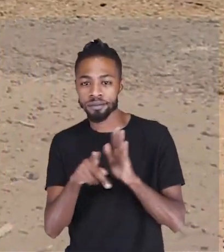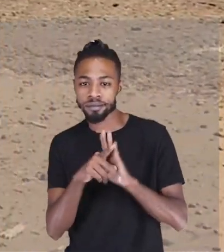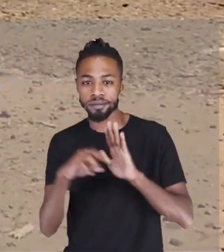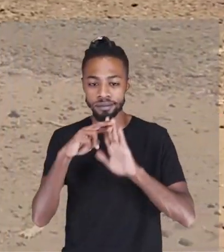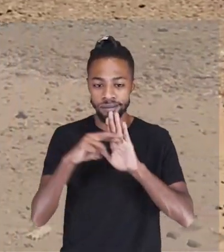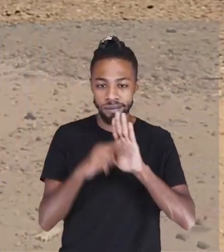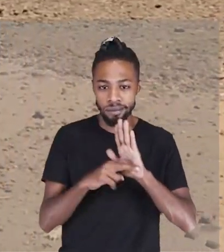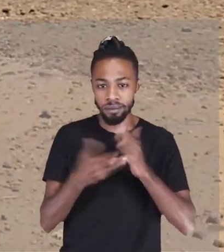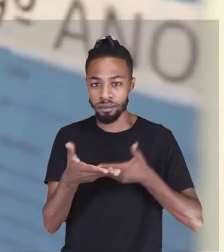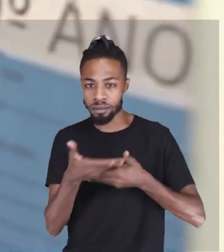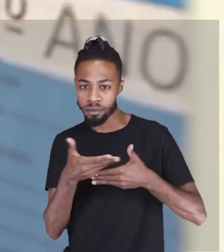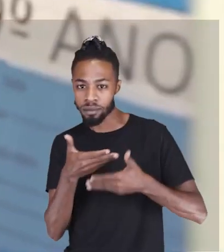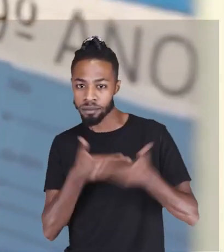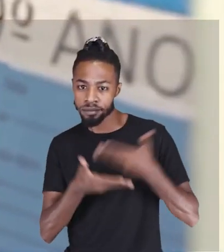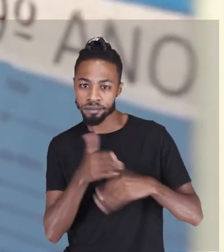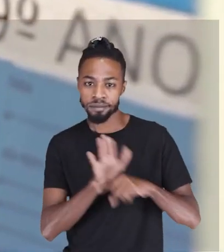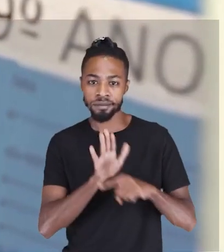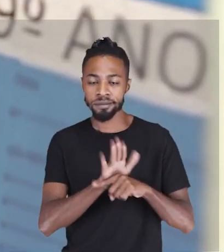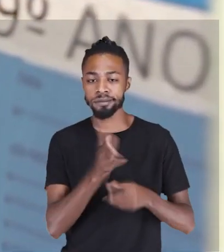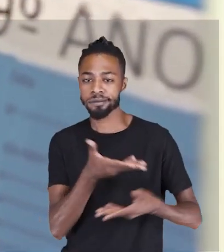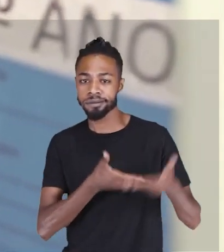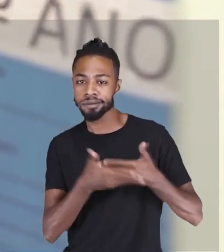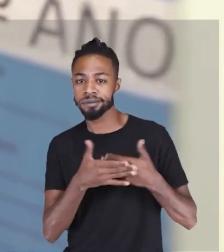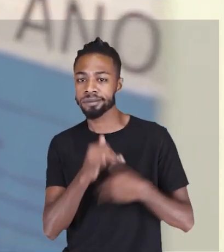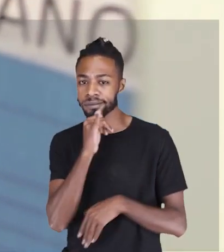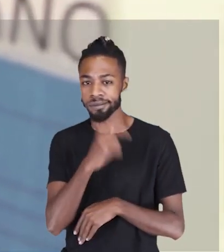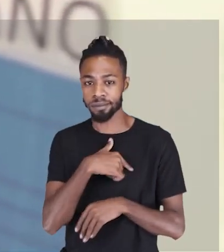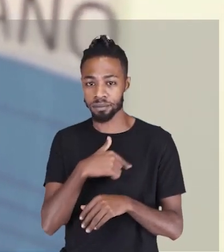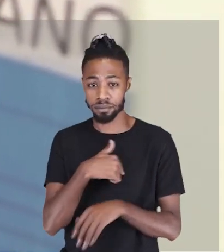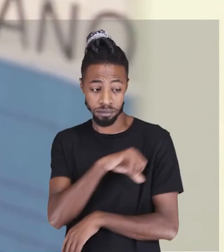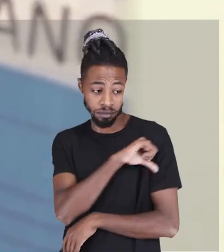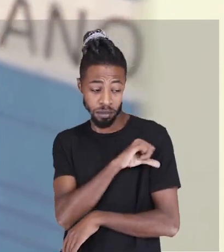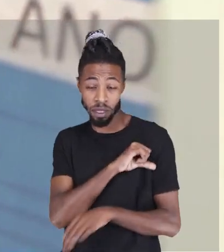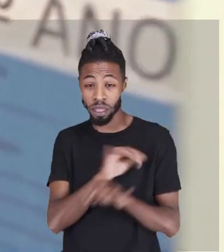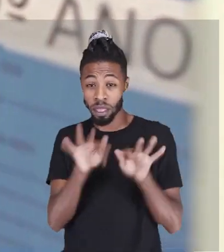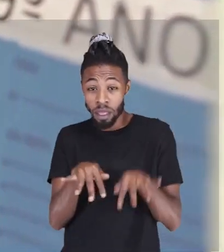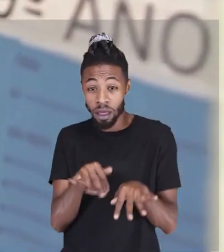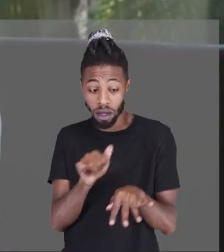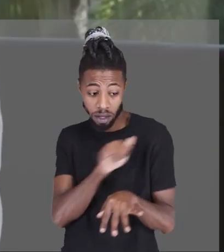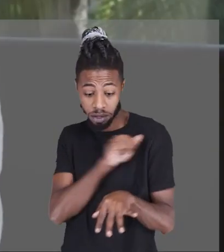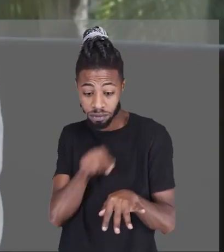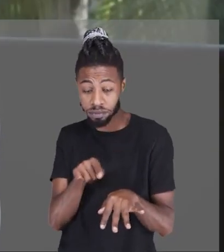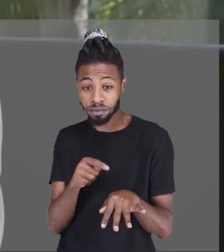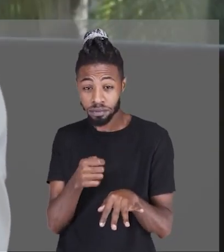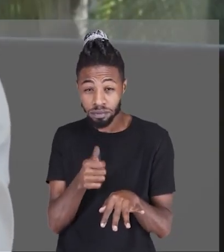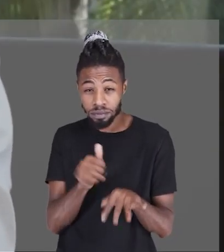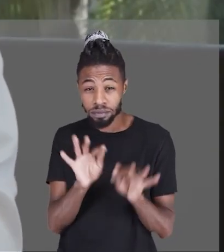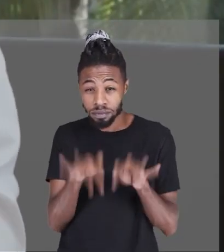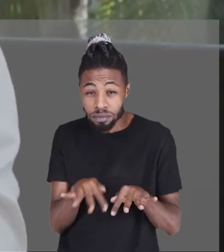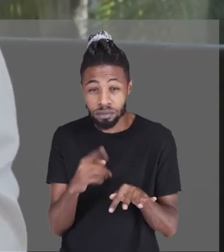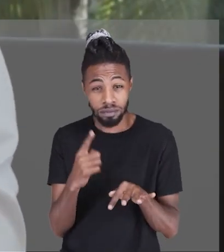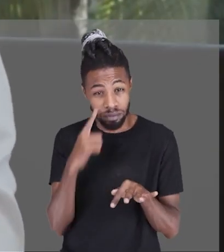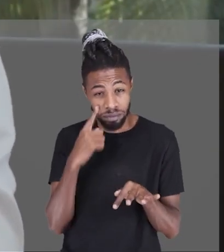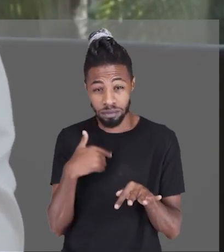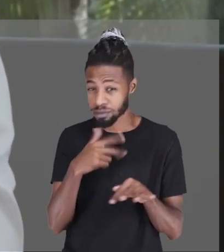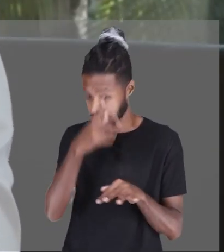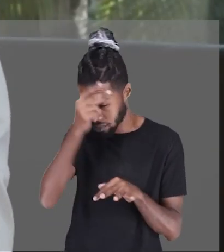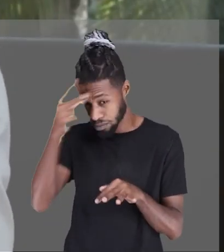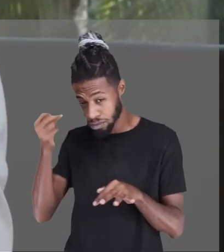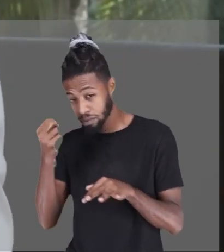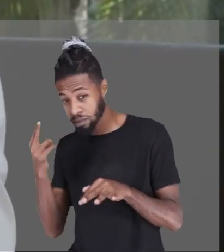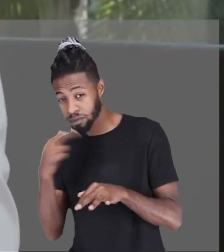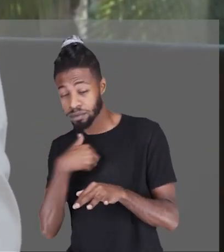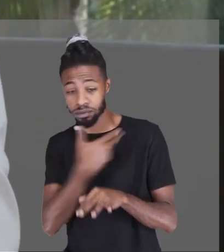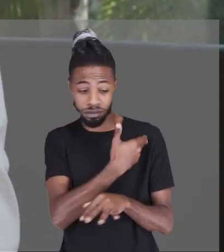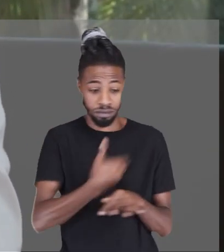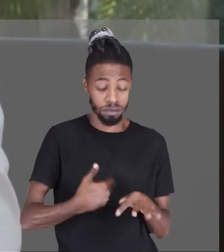do regime de colaboração. De tal maneira que o aluno, ao chegar ao final do 9º ano, todo ele, seja da rede municipal ou da